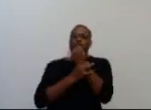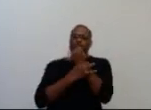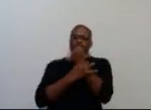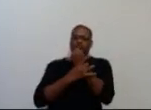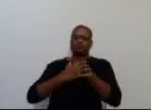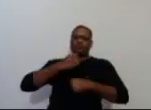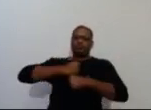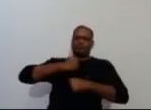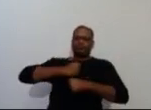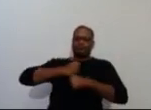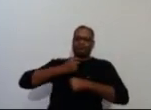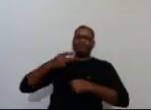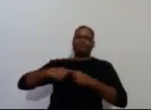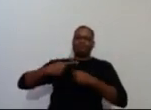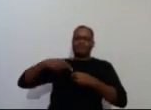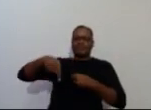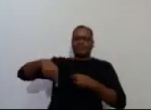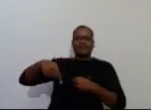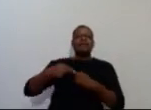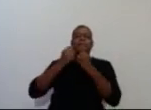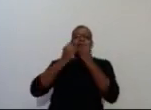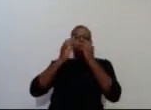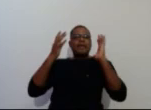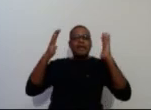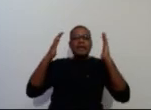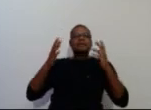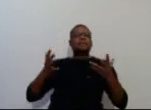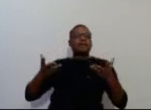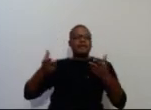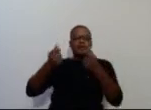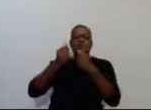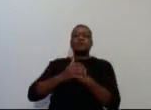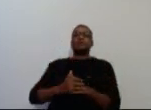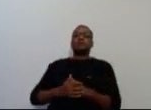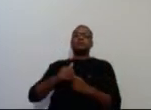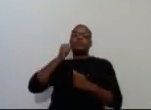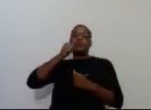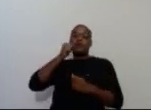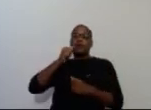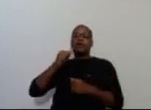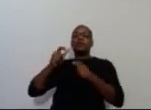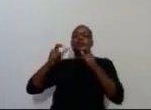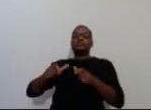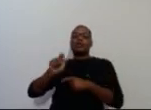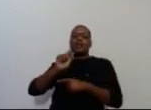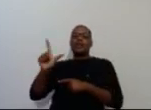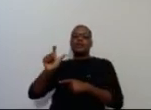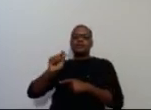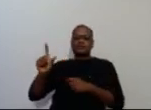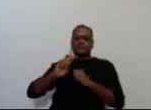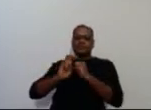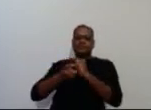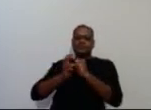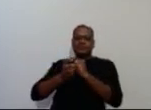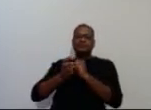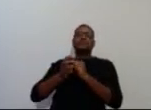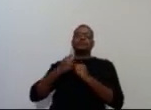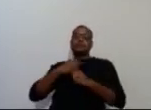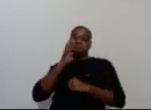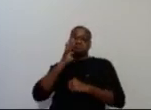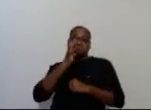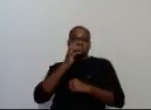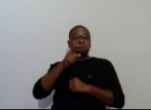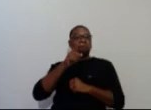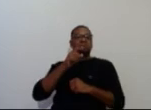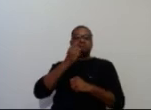Santos também elogiando, ela está em Alagoinhas, está presente, ligadinha no seminário. E aqui uma colocação para a nossa amiga Kátia, da